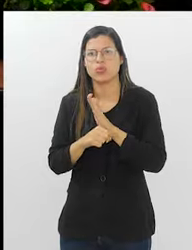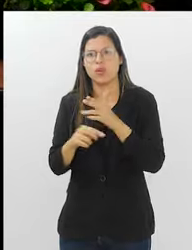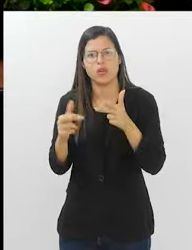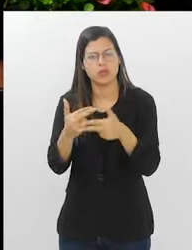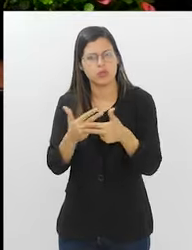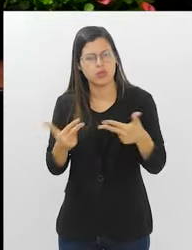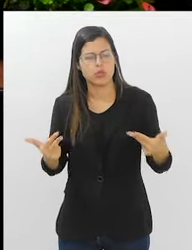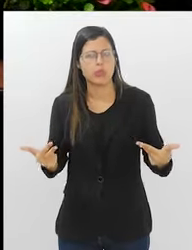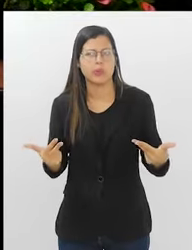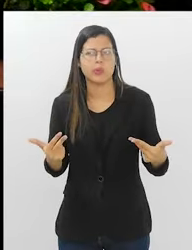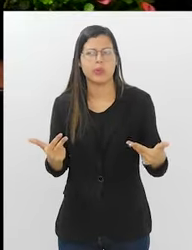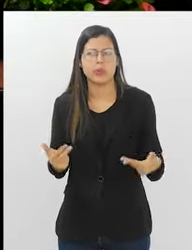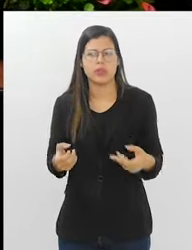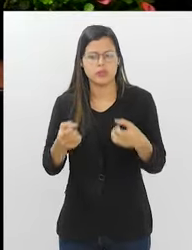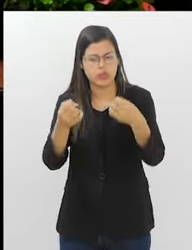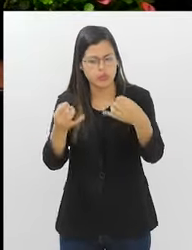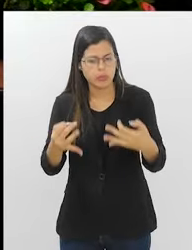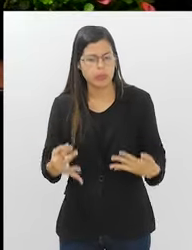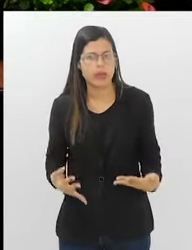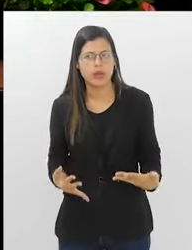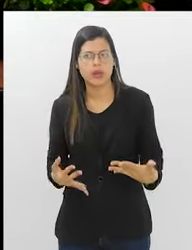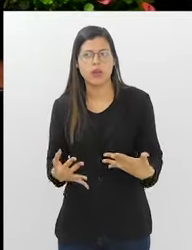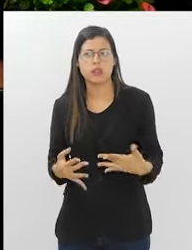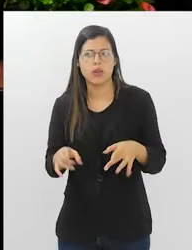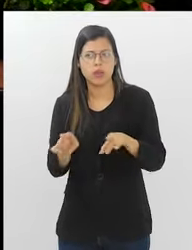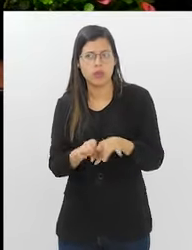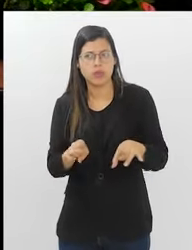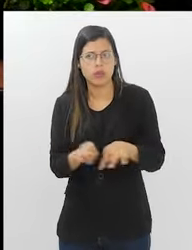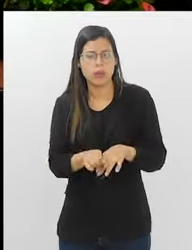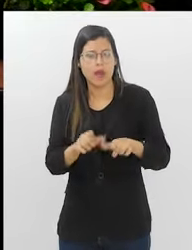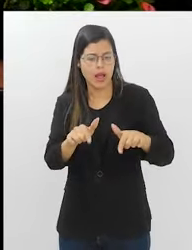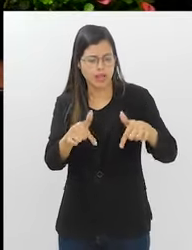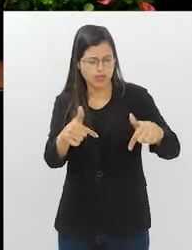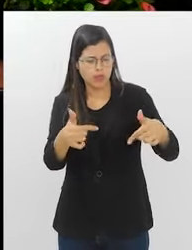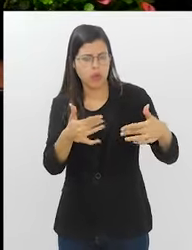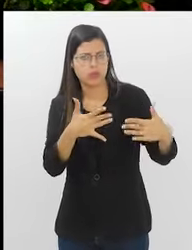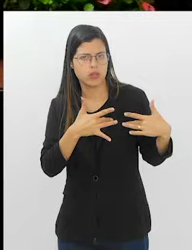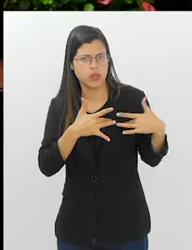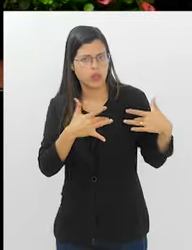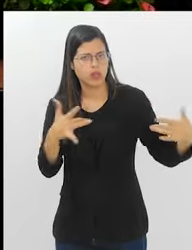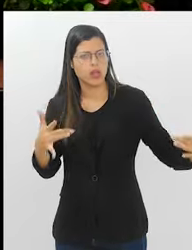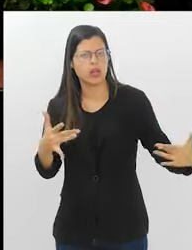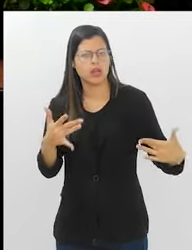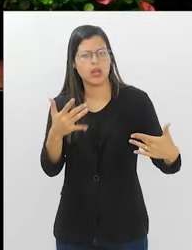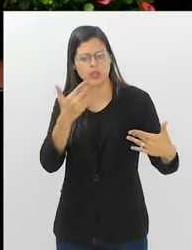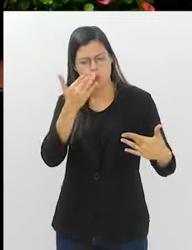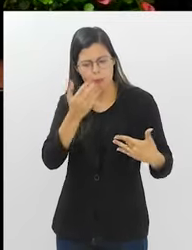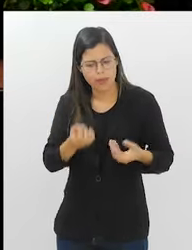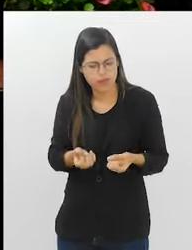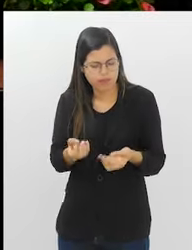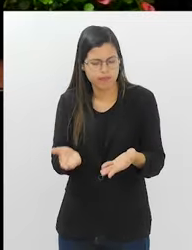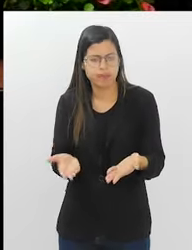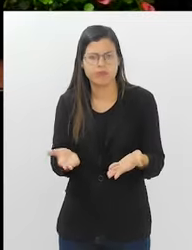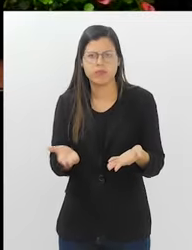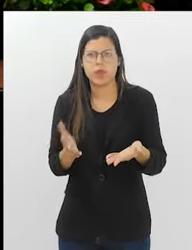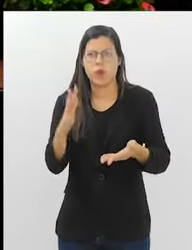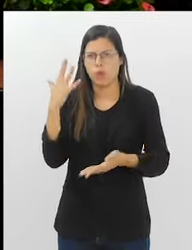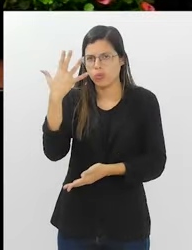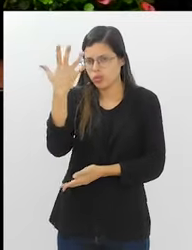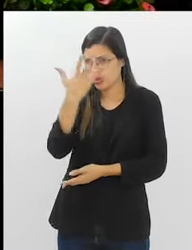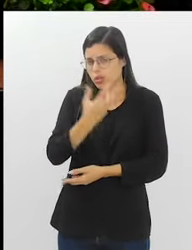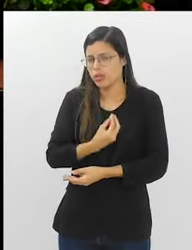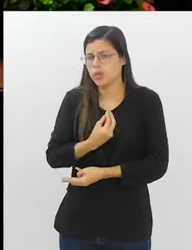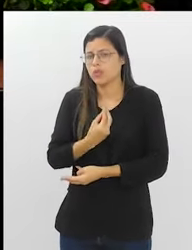algumas questões de esclarecimento, no ato da caridade, do sustento. Então, já se vê o Espiritismo de